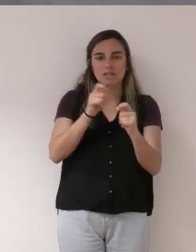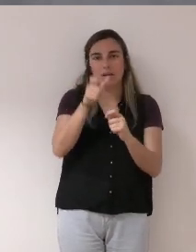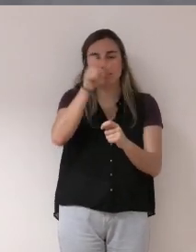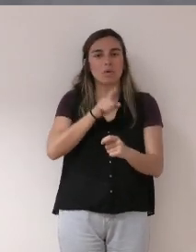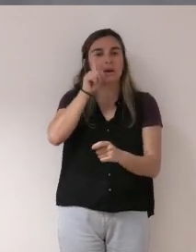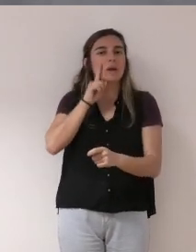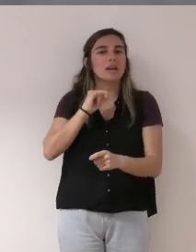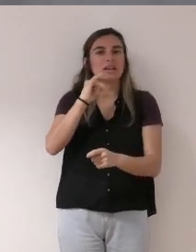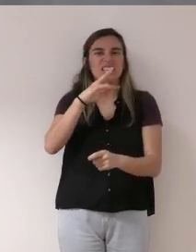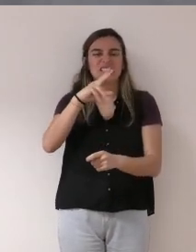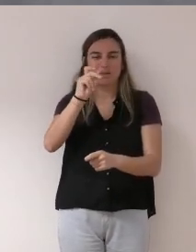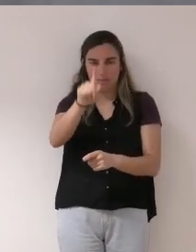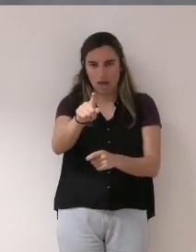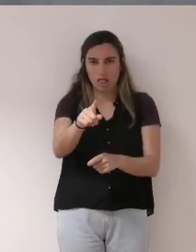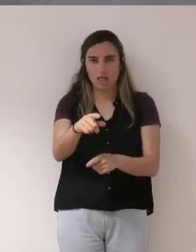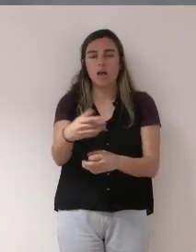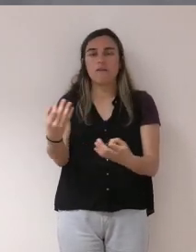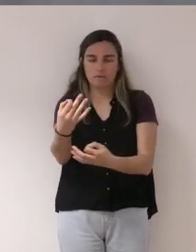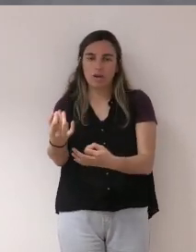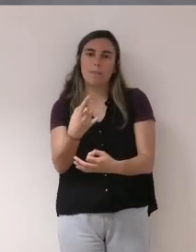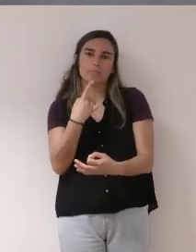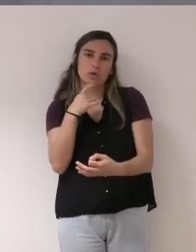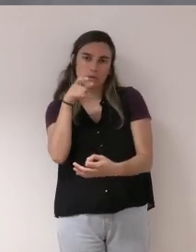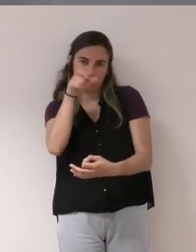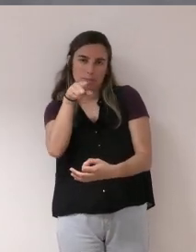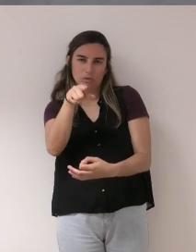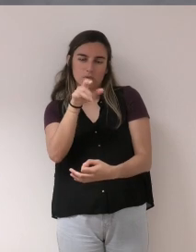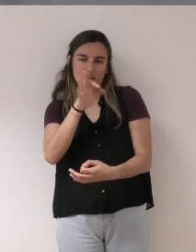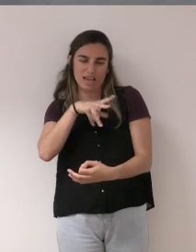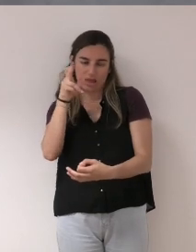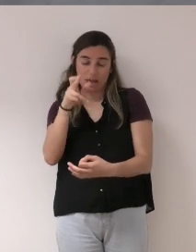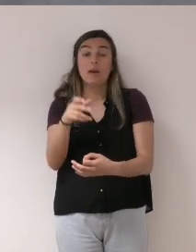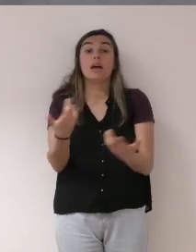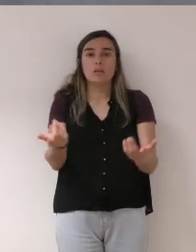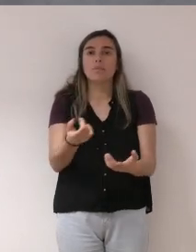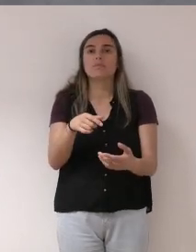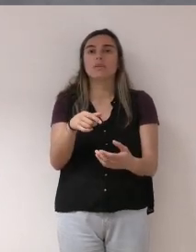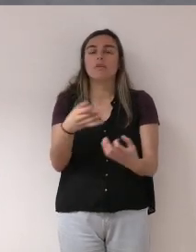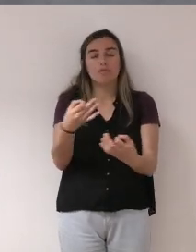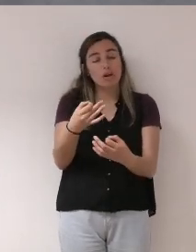com o Helder, em que a certa altura o Helder afirma assim: para mim, o essencial na literatura,